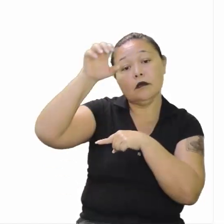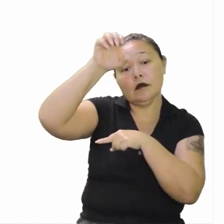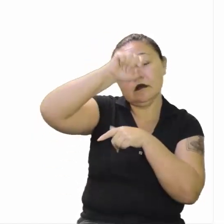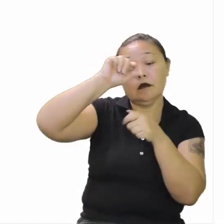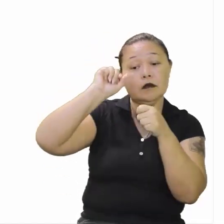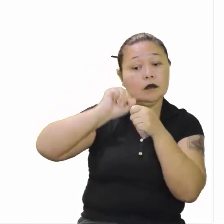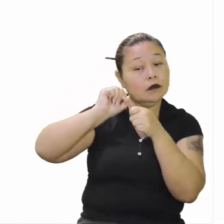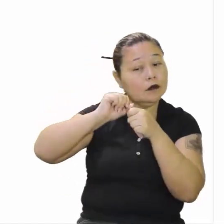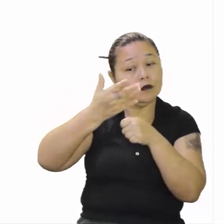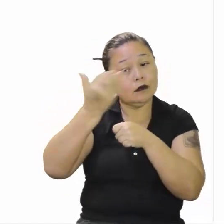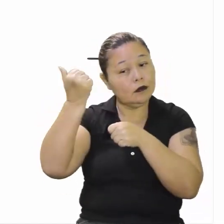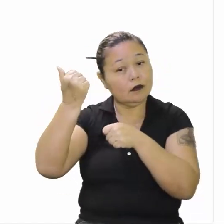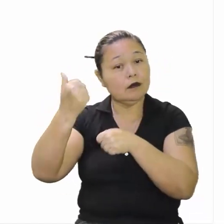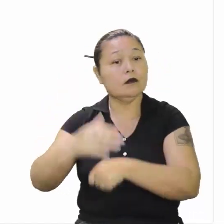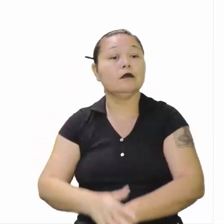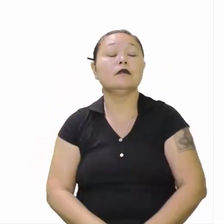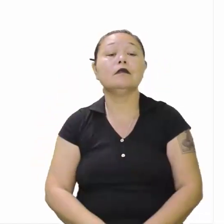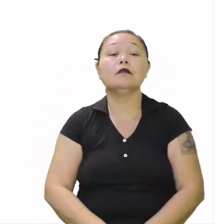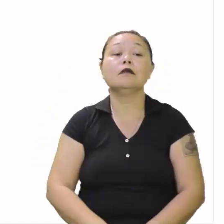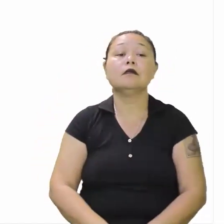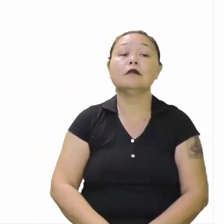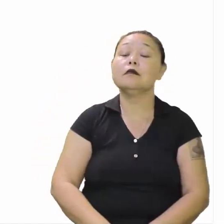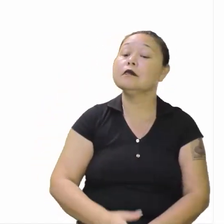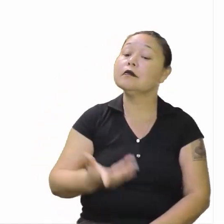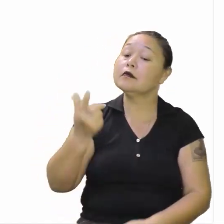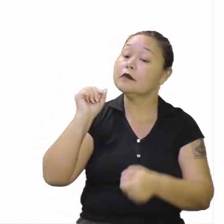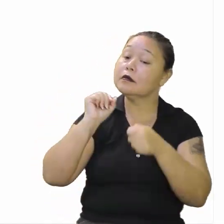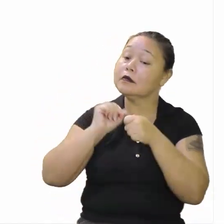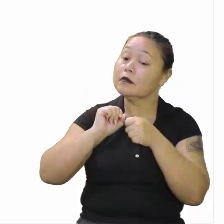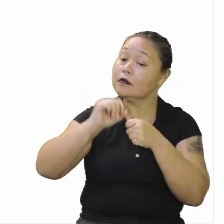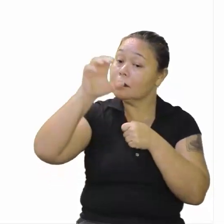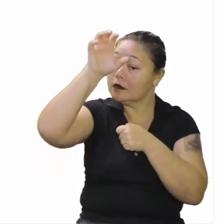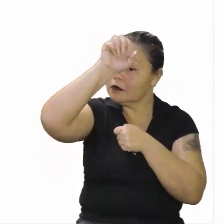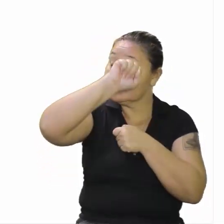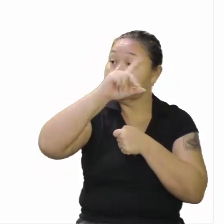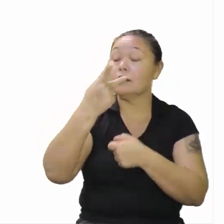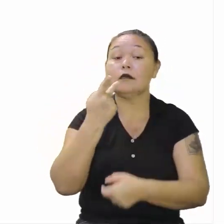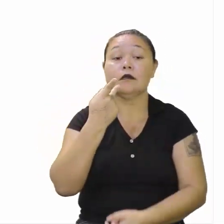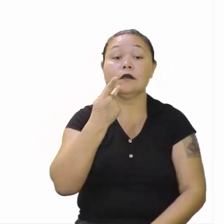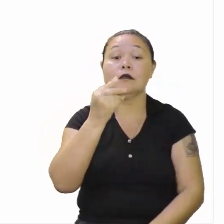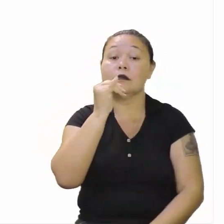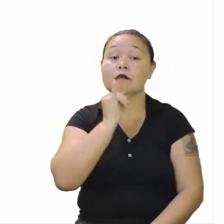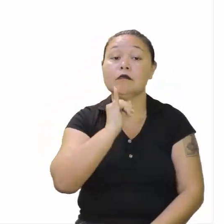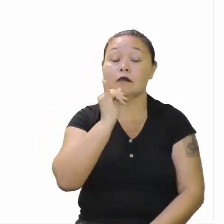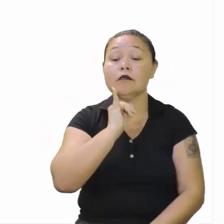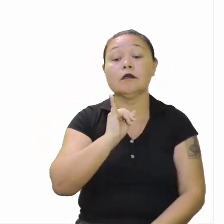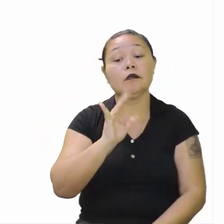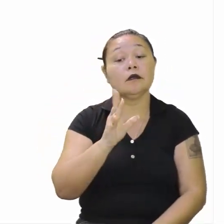fazendo. Vamos lá? E no aprender fazendo, diz o seguinte, exemplo de número